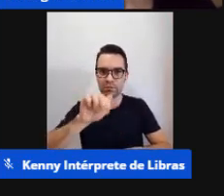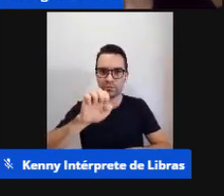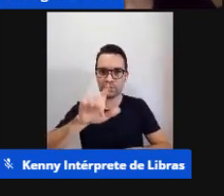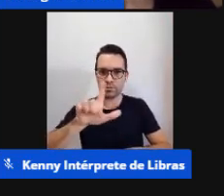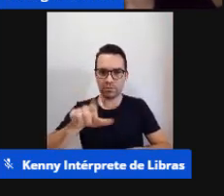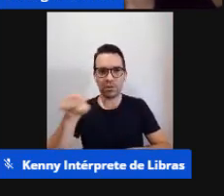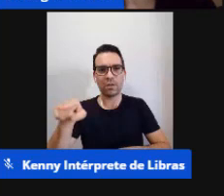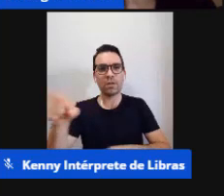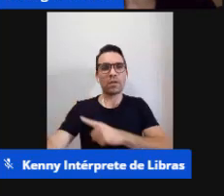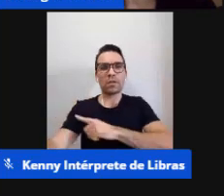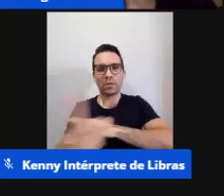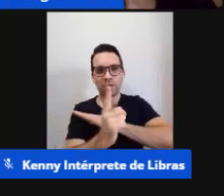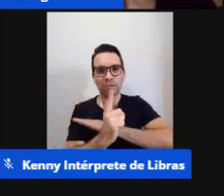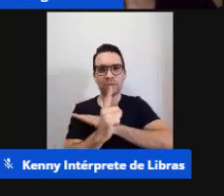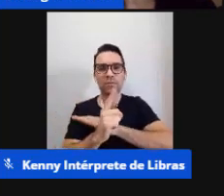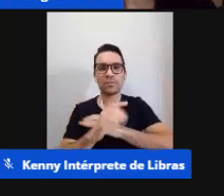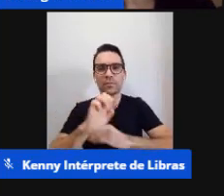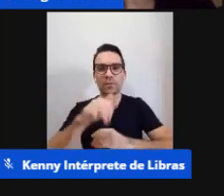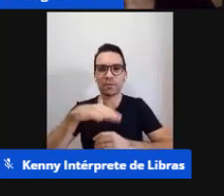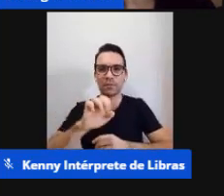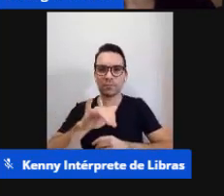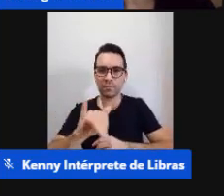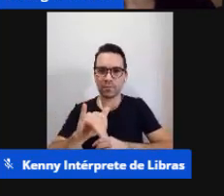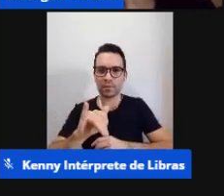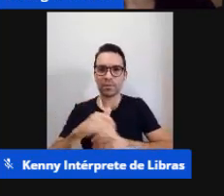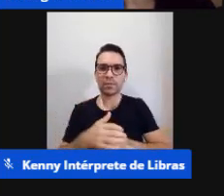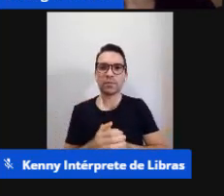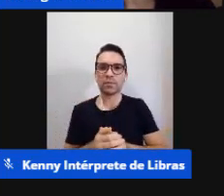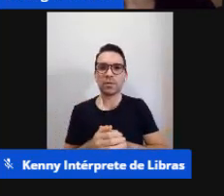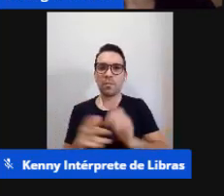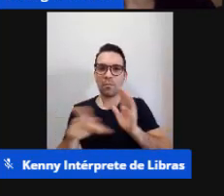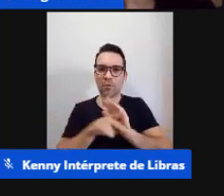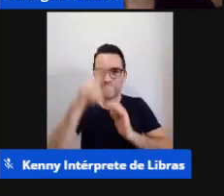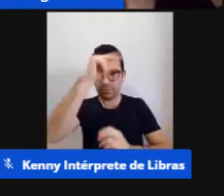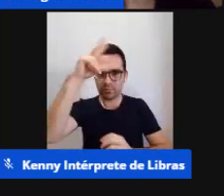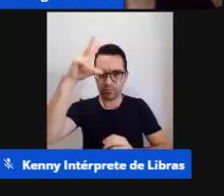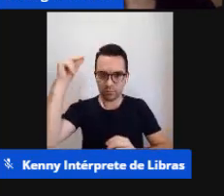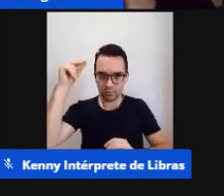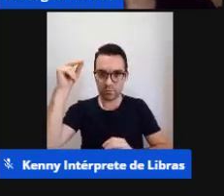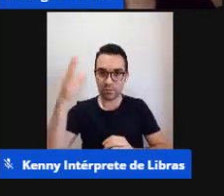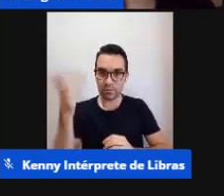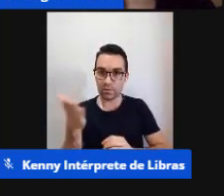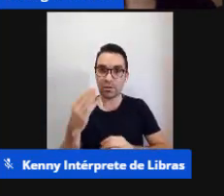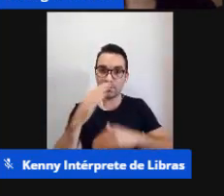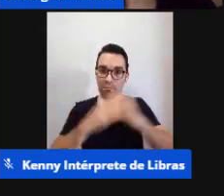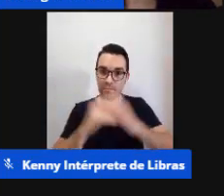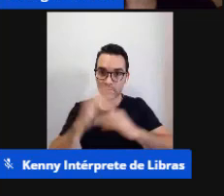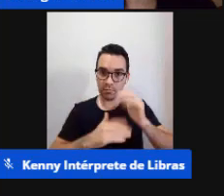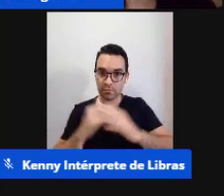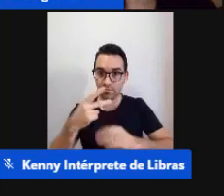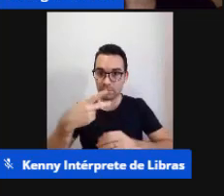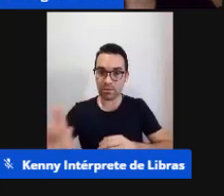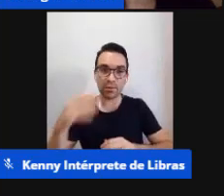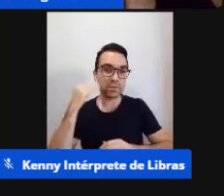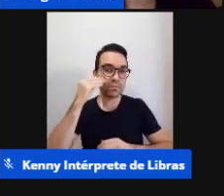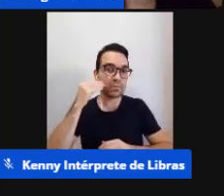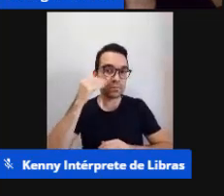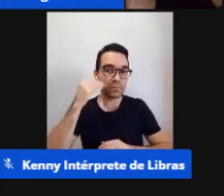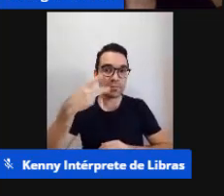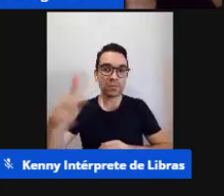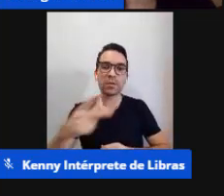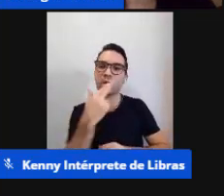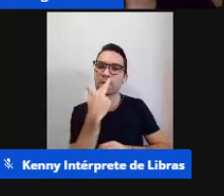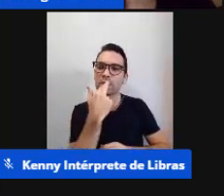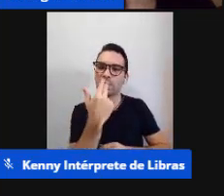Maria Carlota e na Zarif Martins. O campo de experiência que ele vai dar ênfase hoje é o traço, sons, cores e